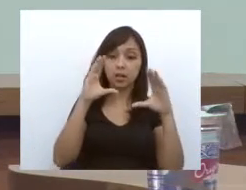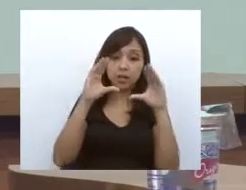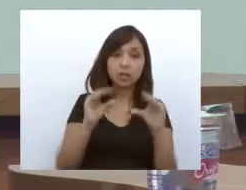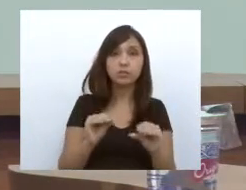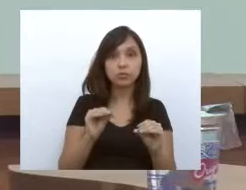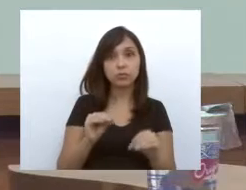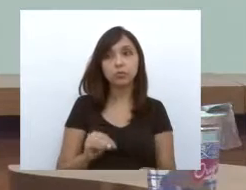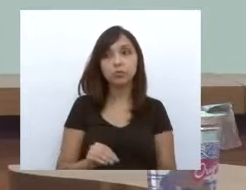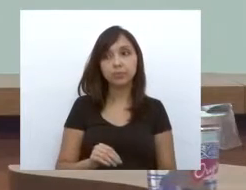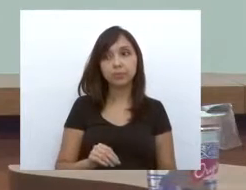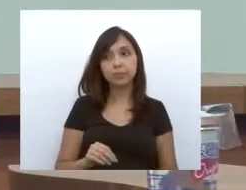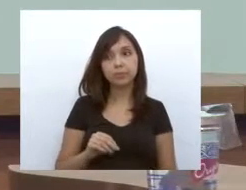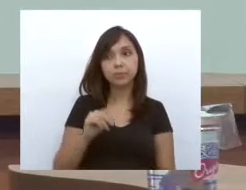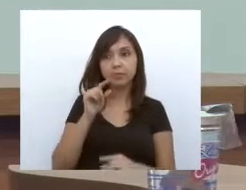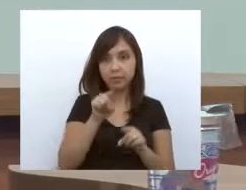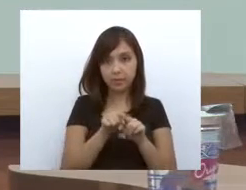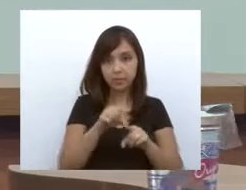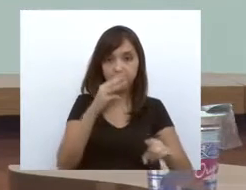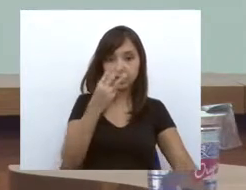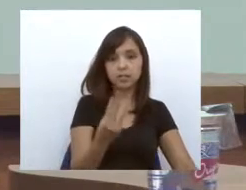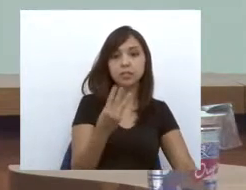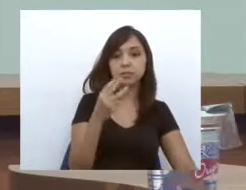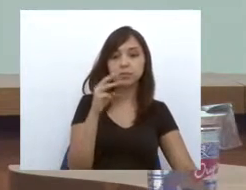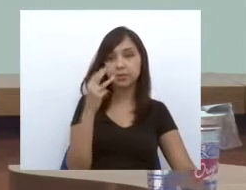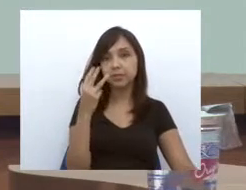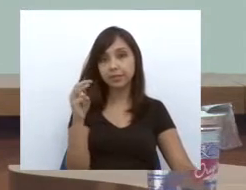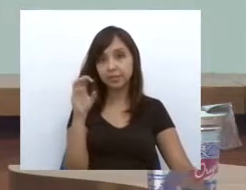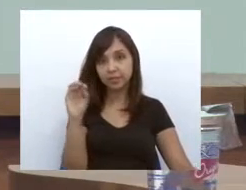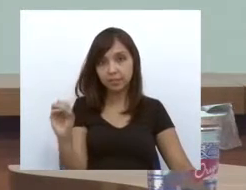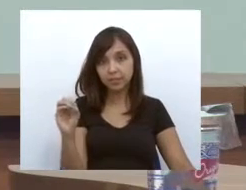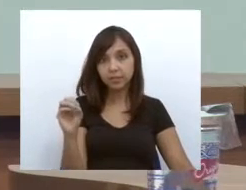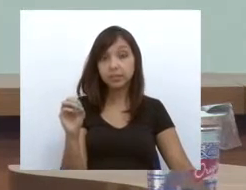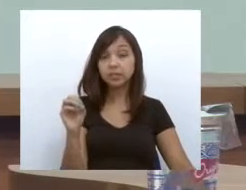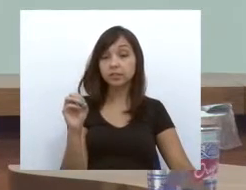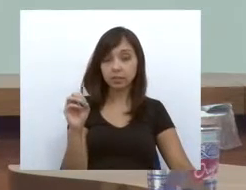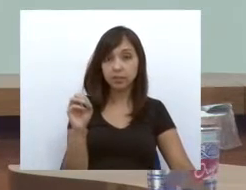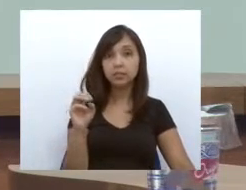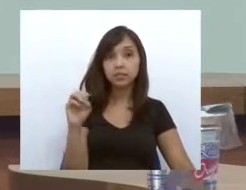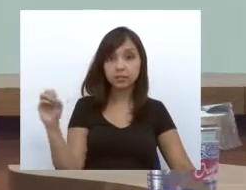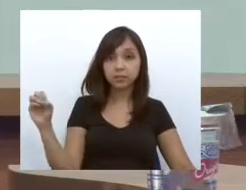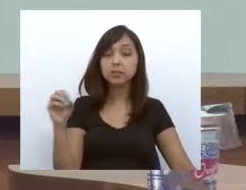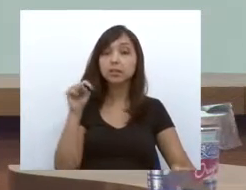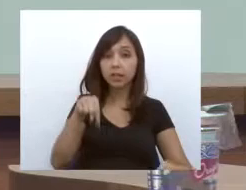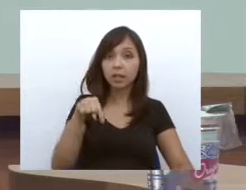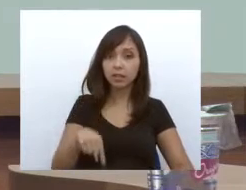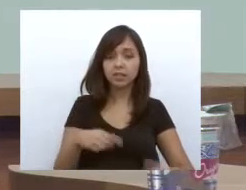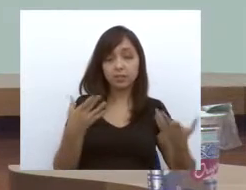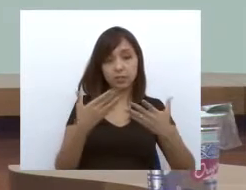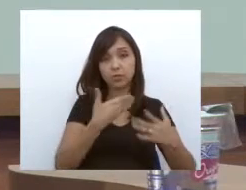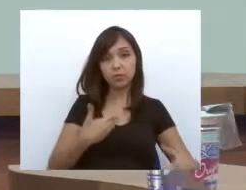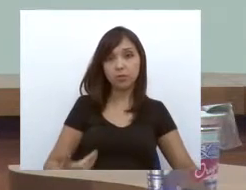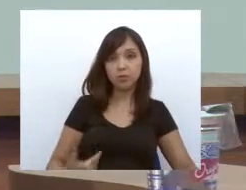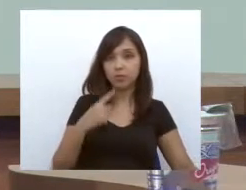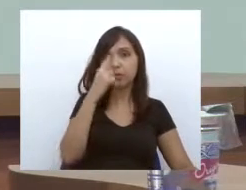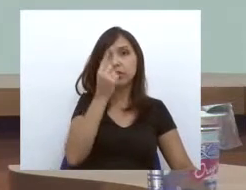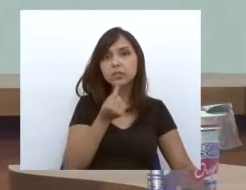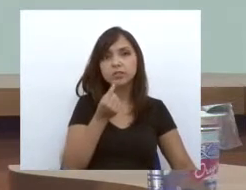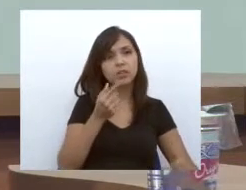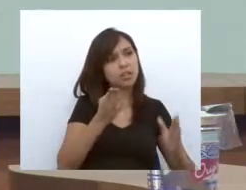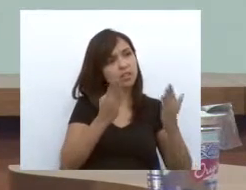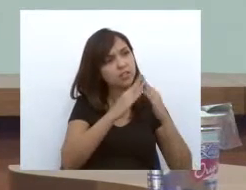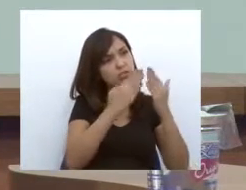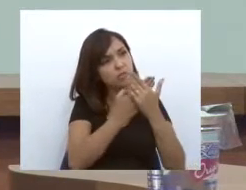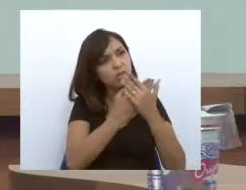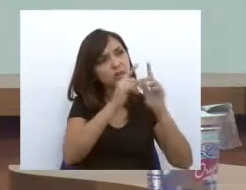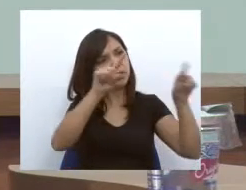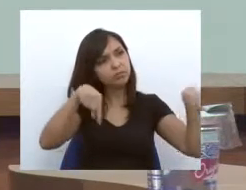noturno, e 3.300 salas de aula no estado de São Paulo. Agora, o governador visa fechar